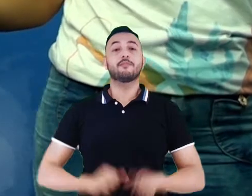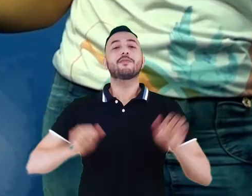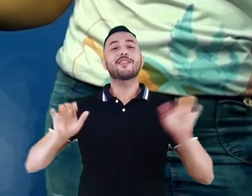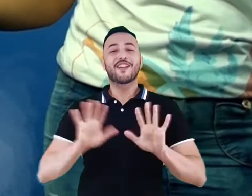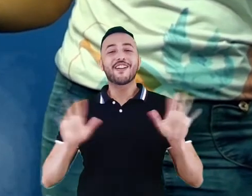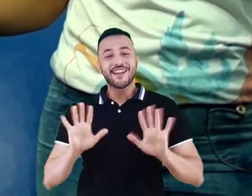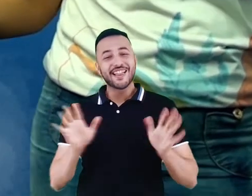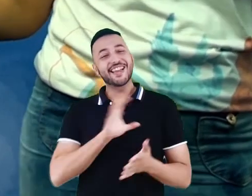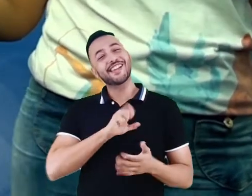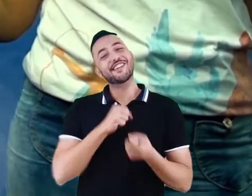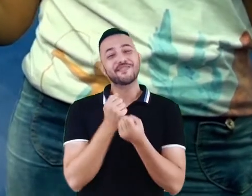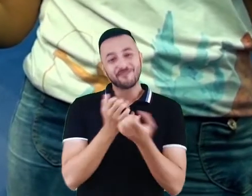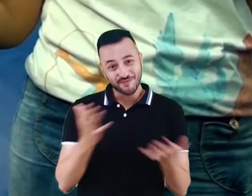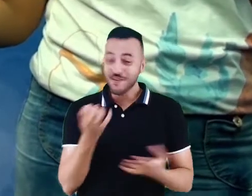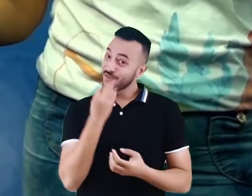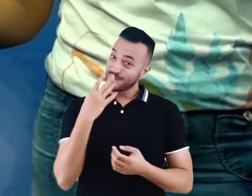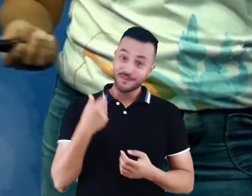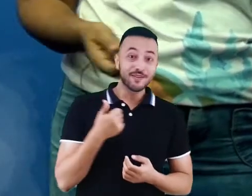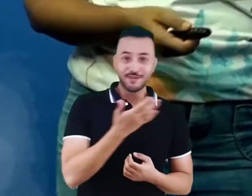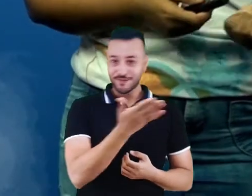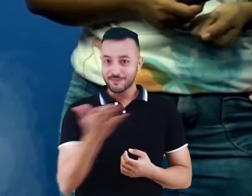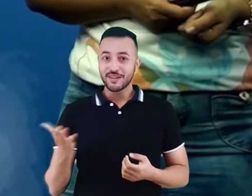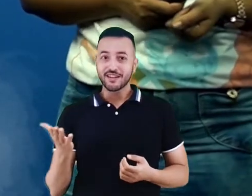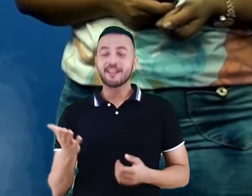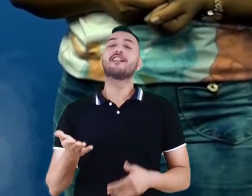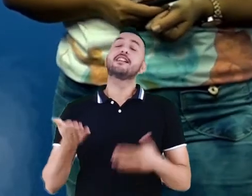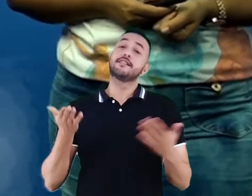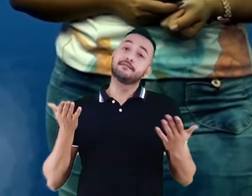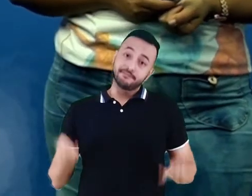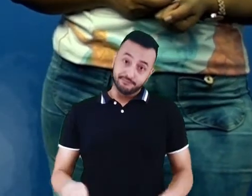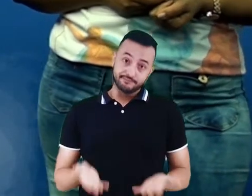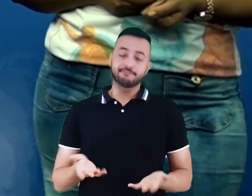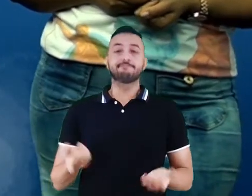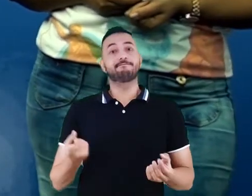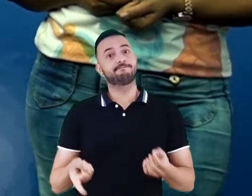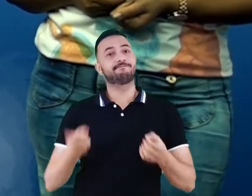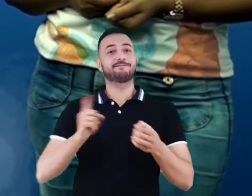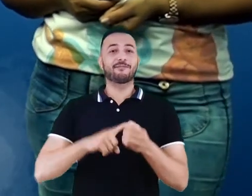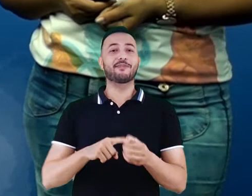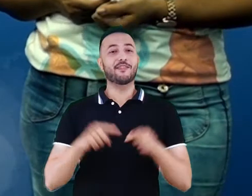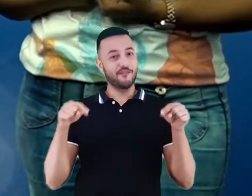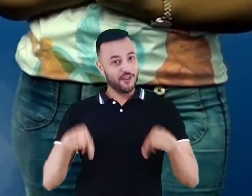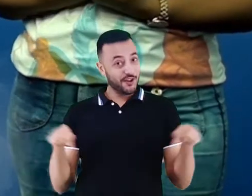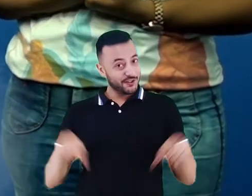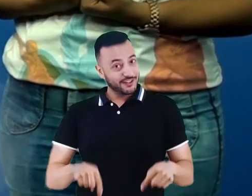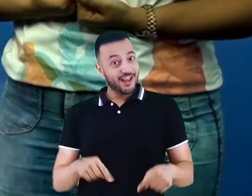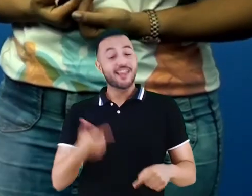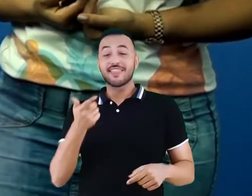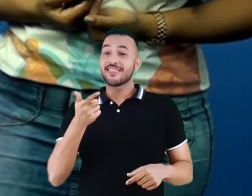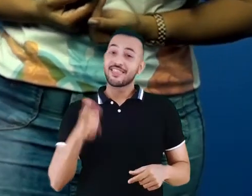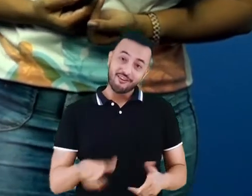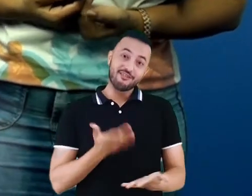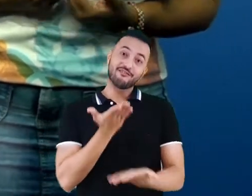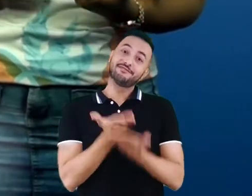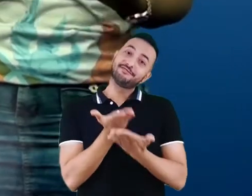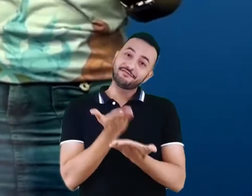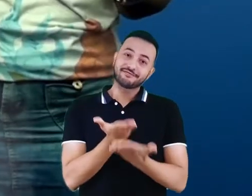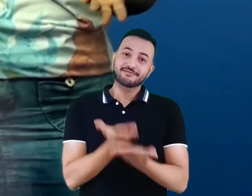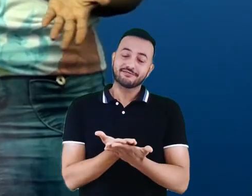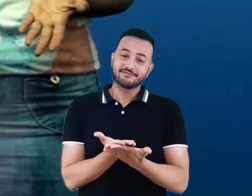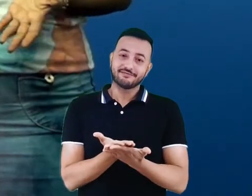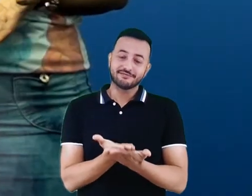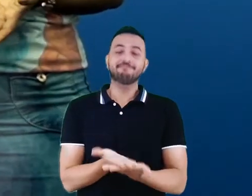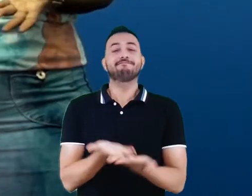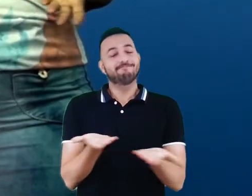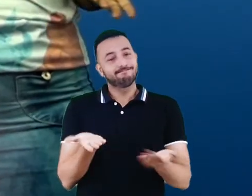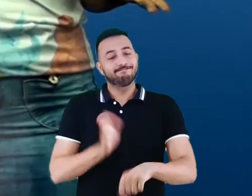Olá, meus amores, tudo bem com vocês? Estamos de volta aqui para mais uma aula, para mais